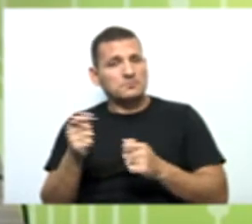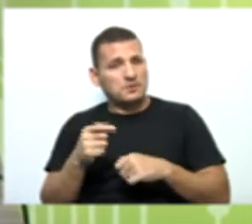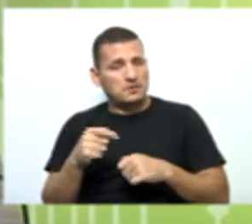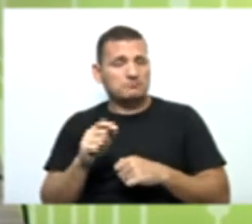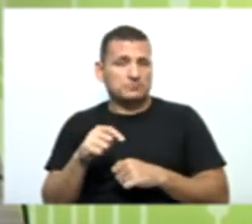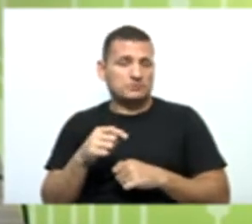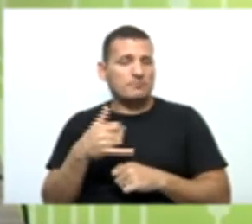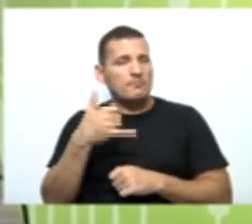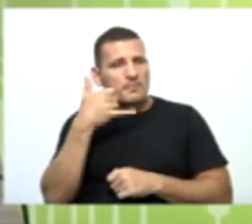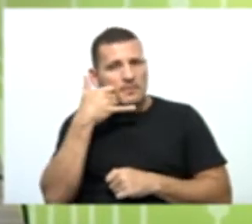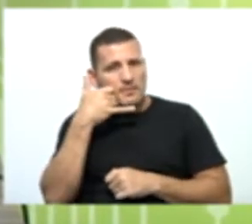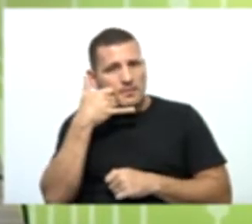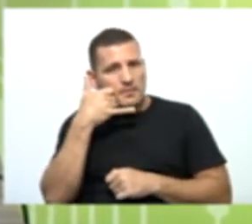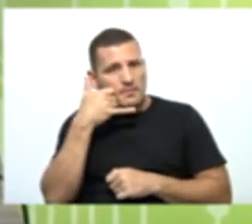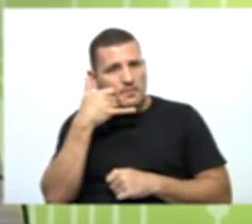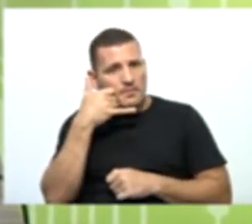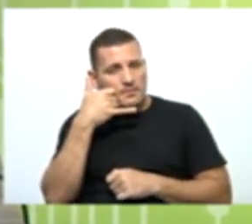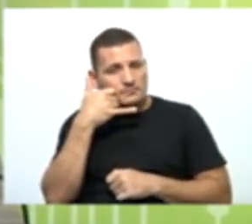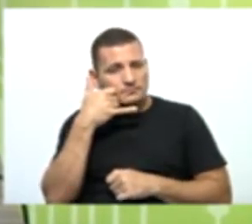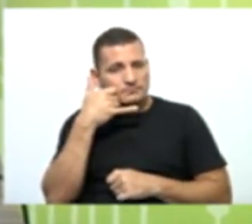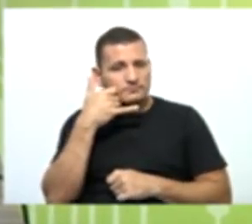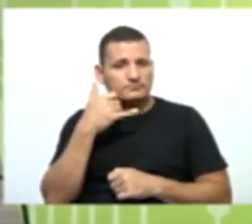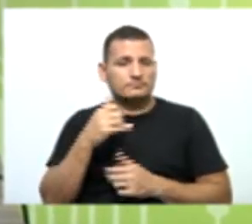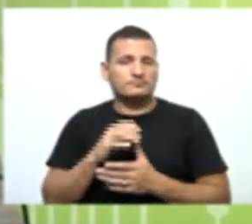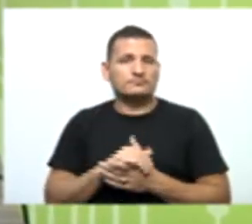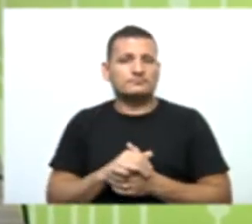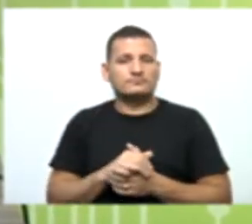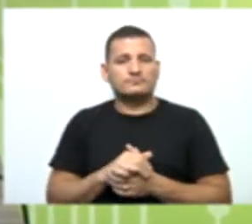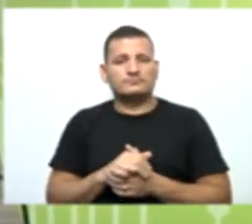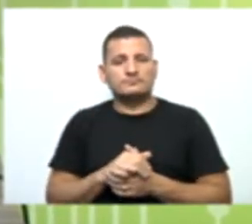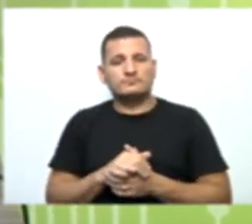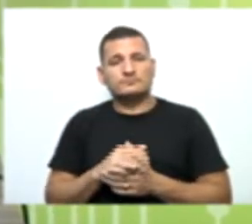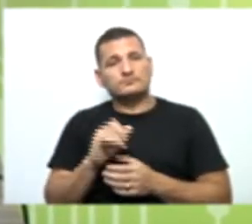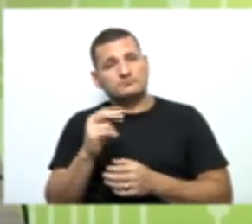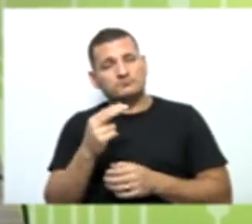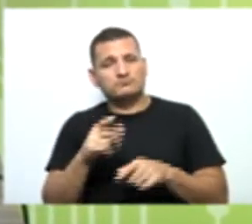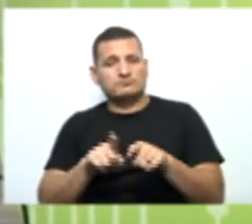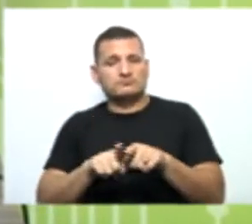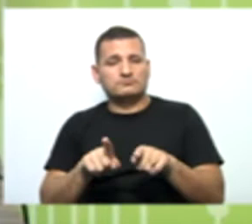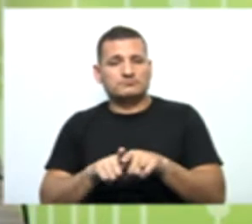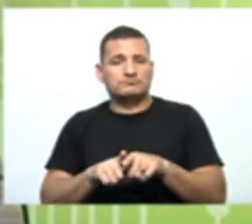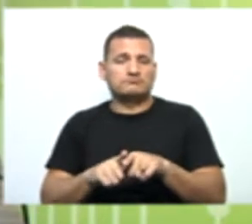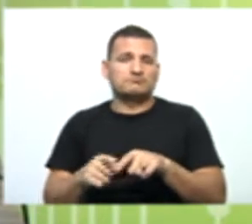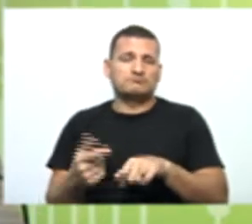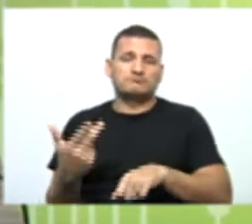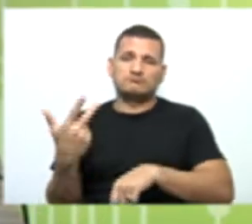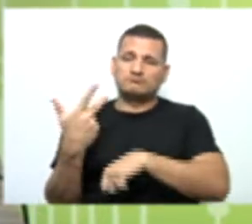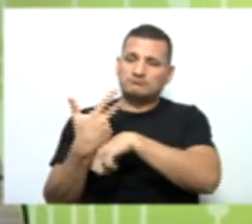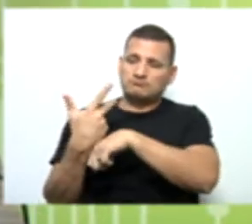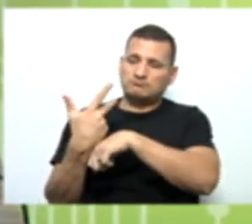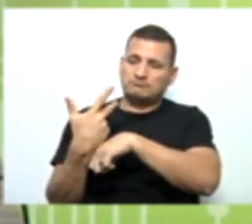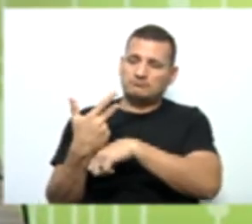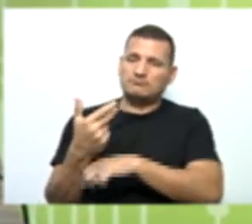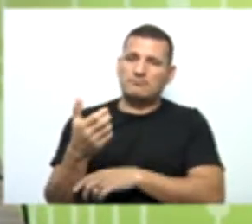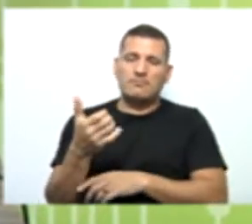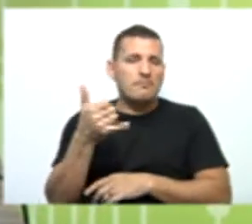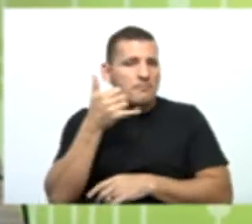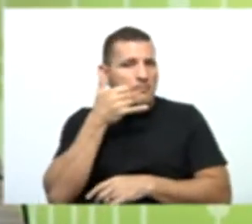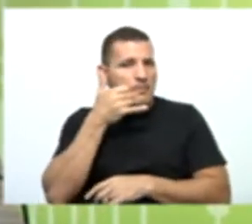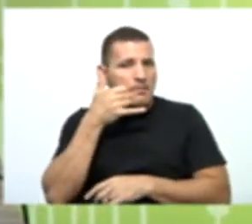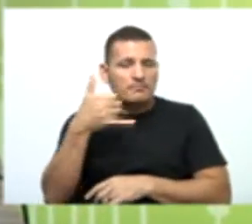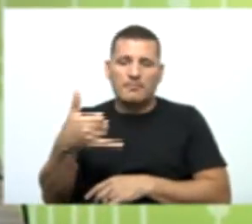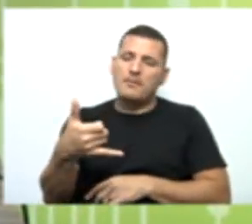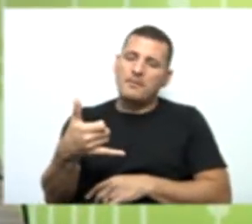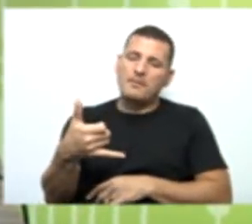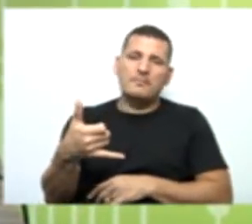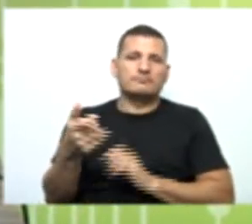chamada de áudio através desse aplicativo. E para melhorar ainda mais, você pode fazer uma chamada de vídeo através do próprio